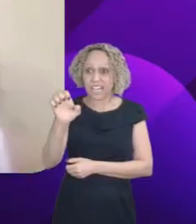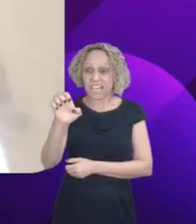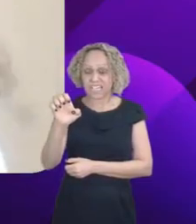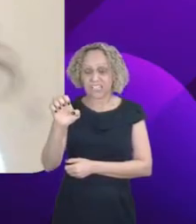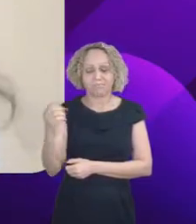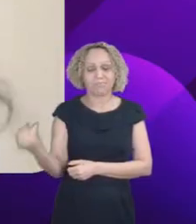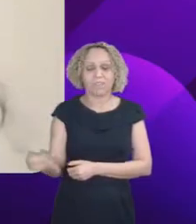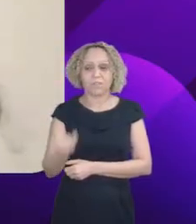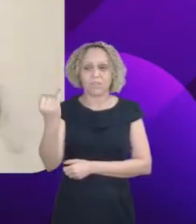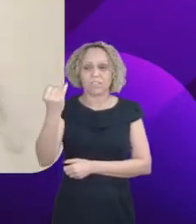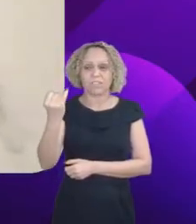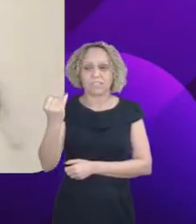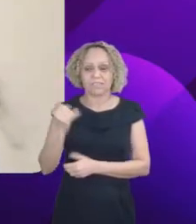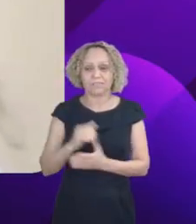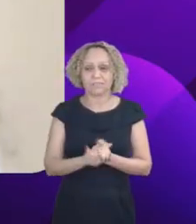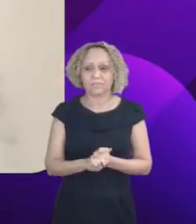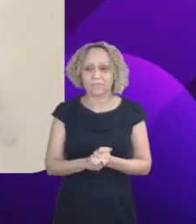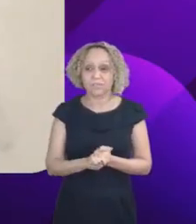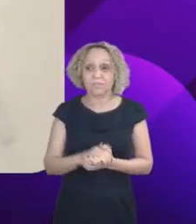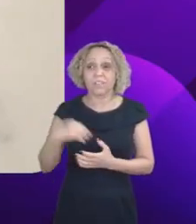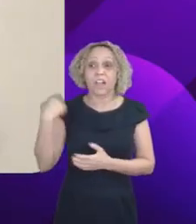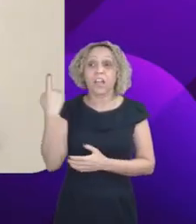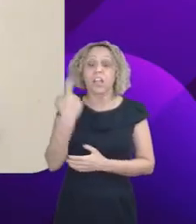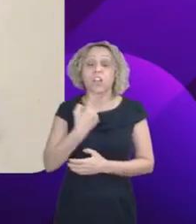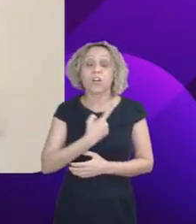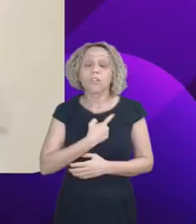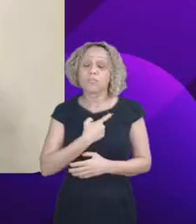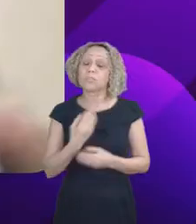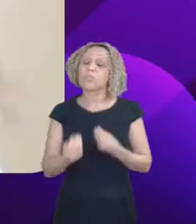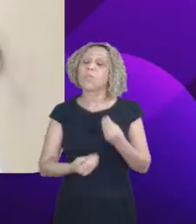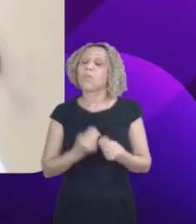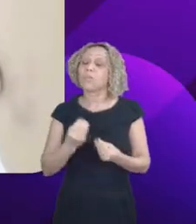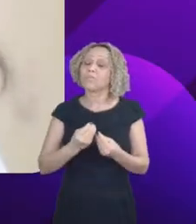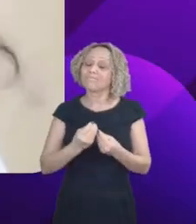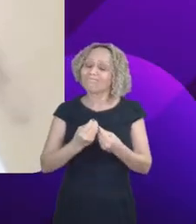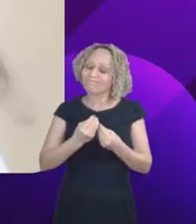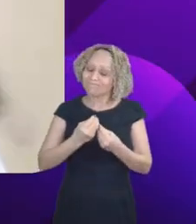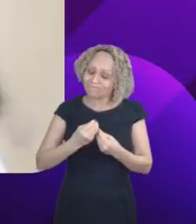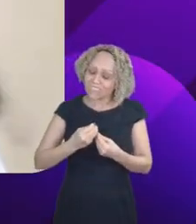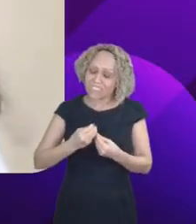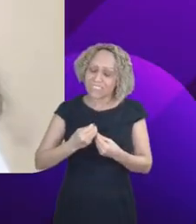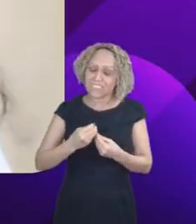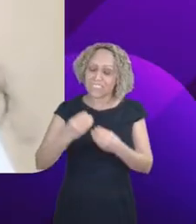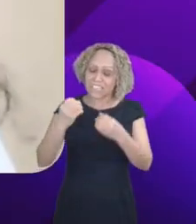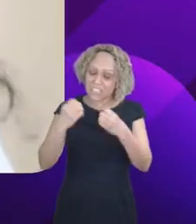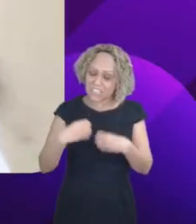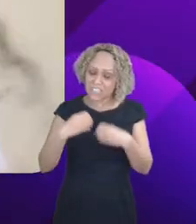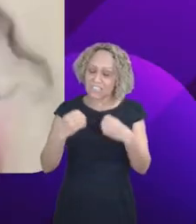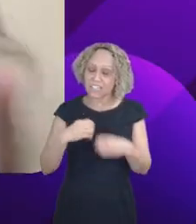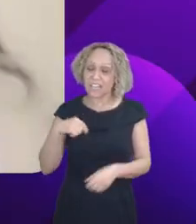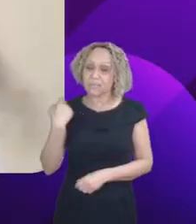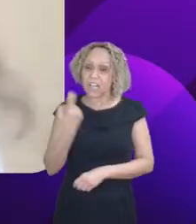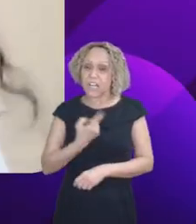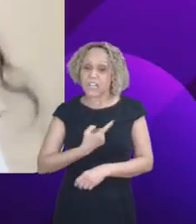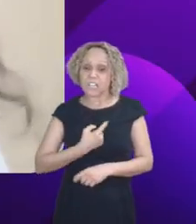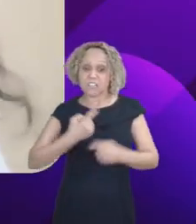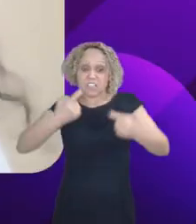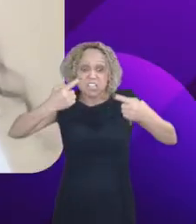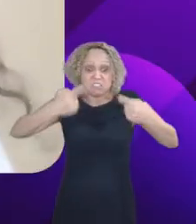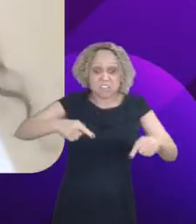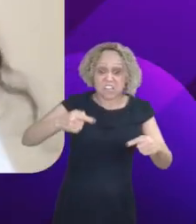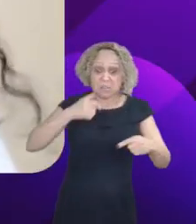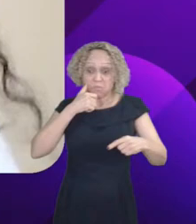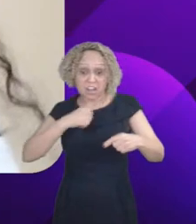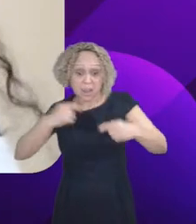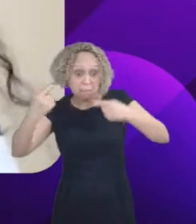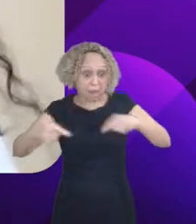construídas, a exemplo dos contos de fada, nós fomos educadas e construídas para termos rivalidade uma com as outras. E não pode ser assim.